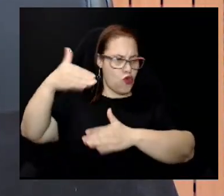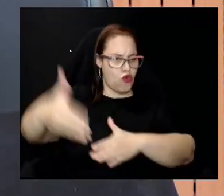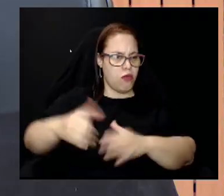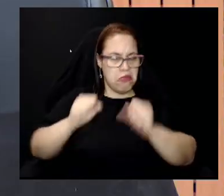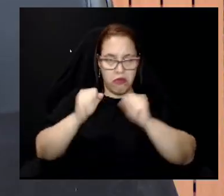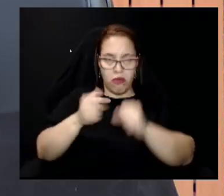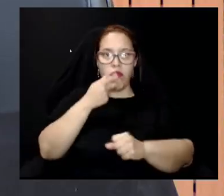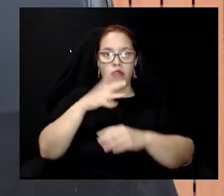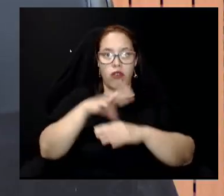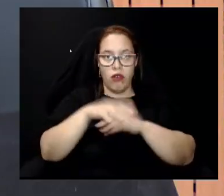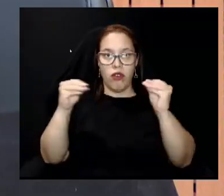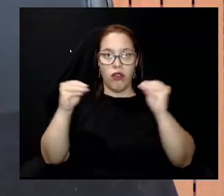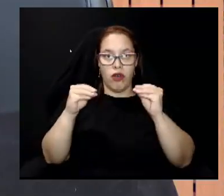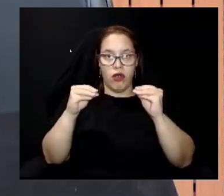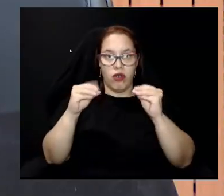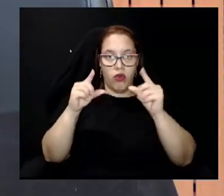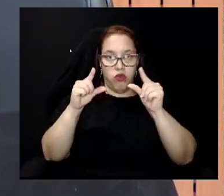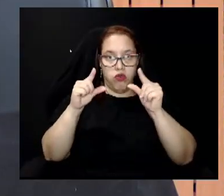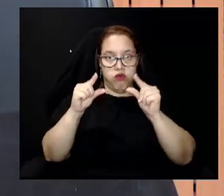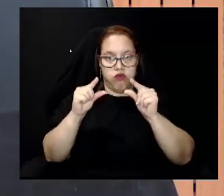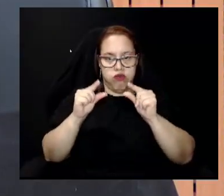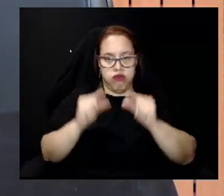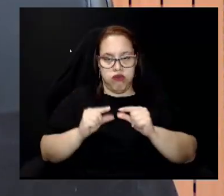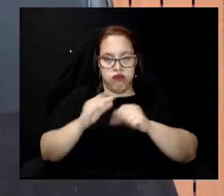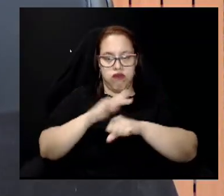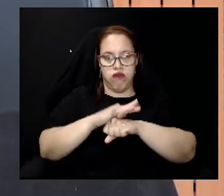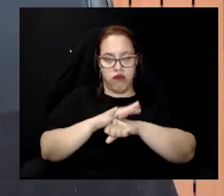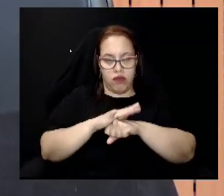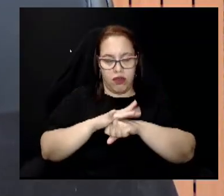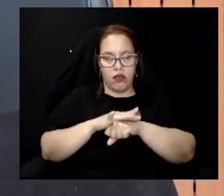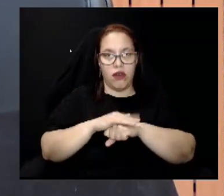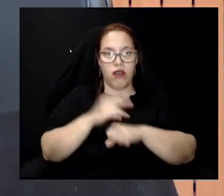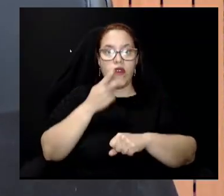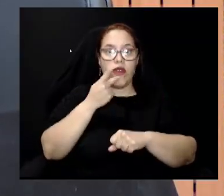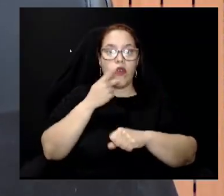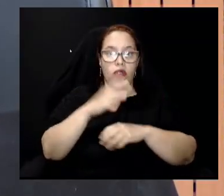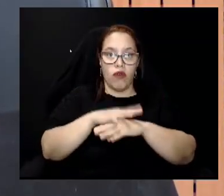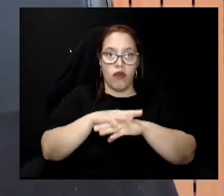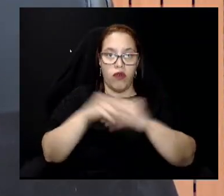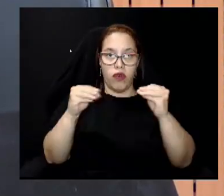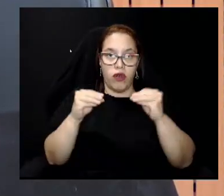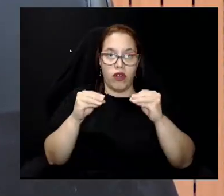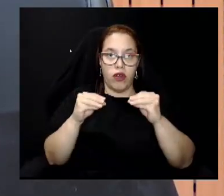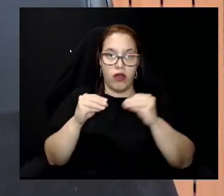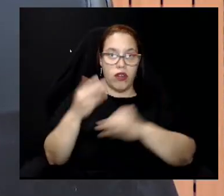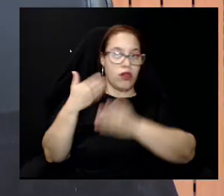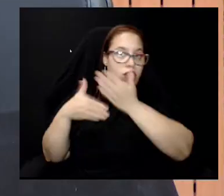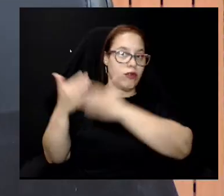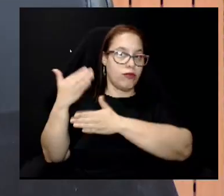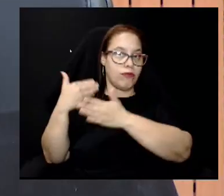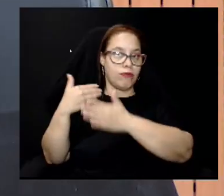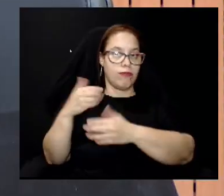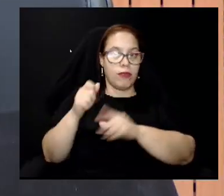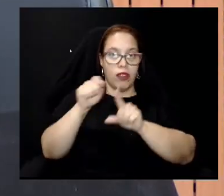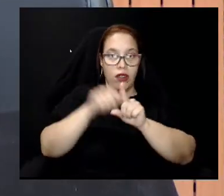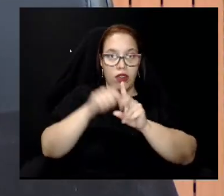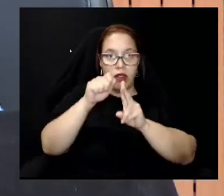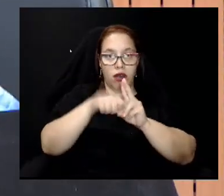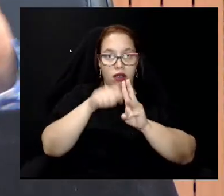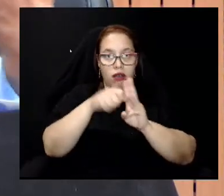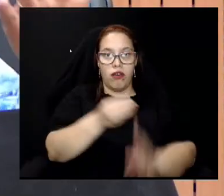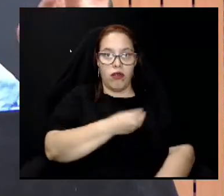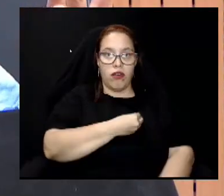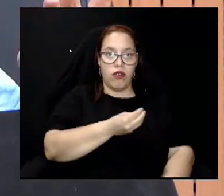até cronicidade de várias doenças. Eu falo em cura porque num paciente que antigamente a gente tinha meses de vida, a gente hoje consegue